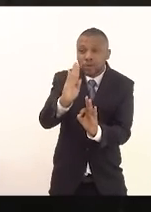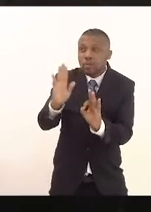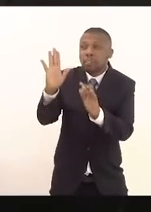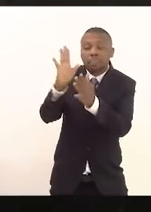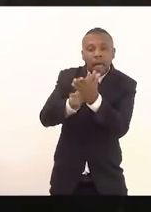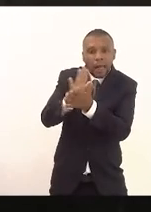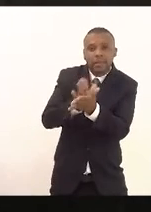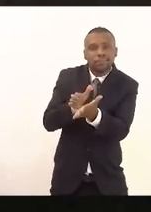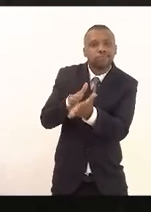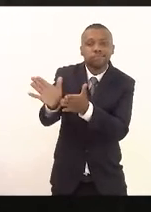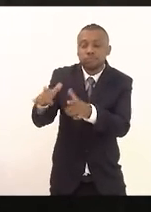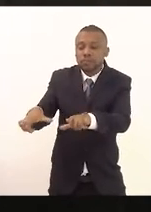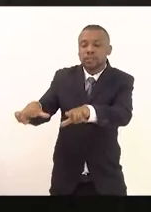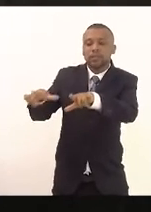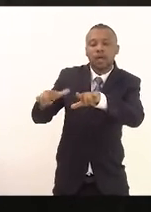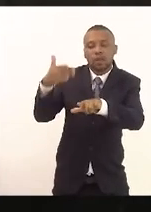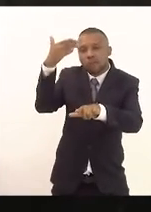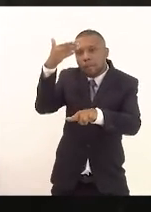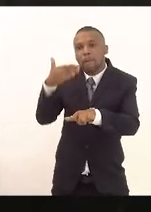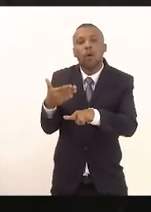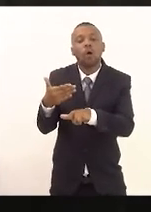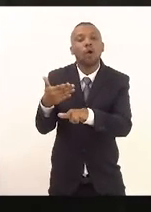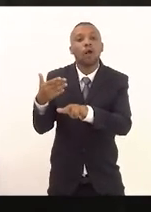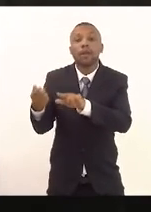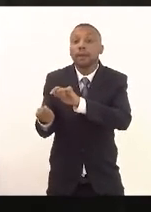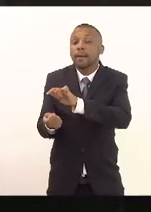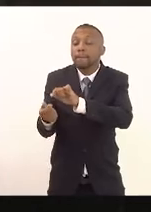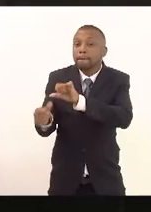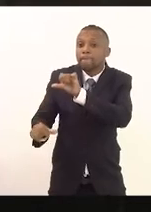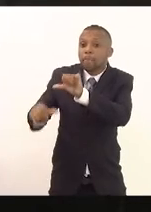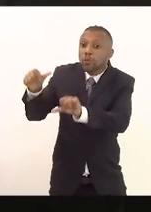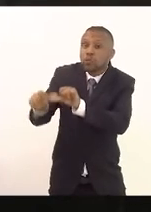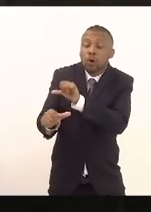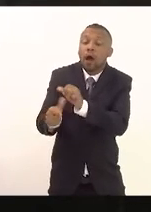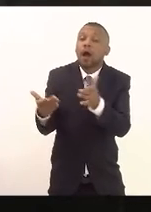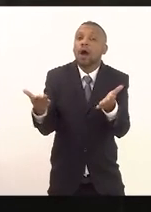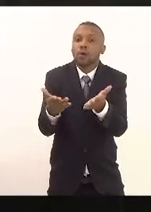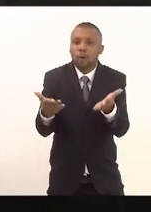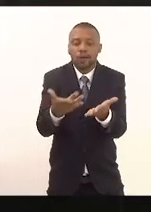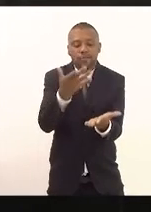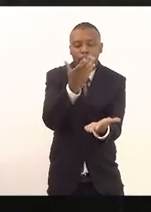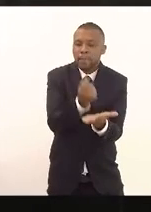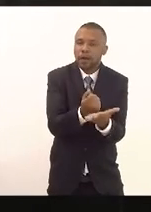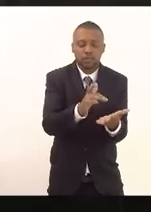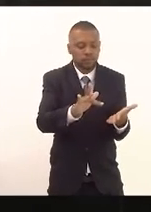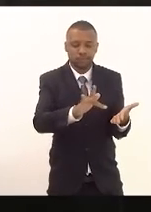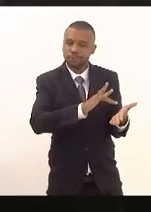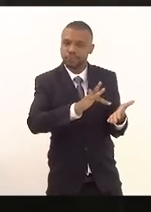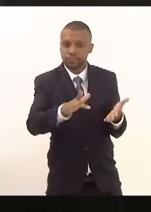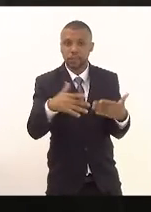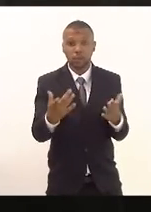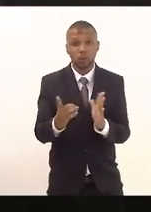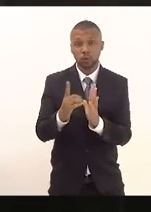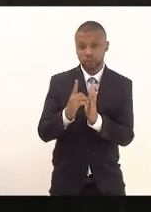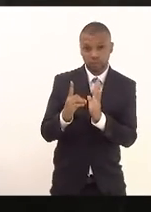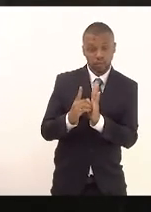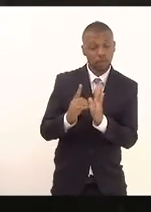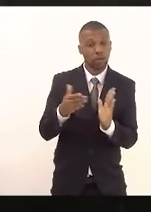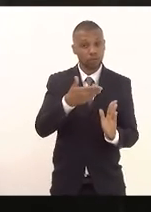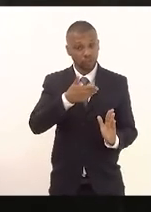passou a ser um certificado digital tão de tão Governo do Estado